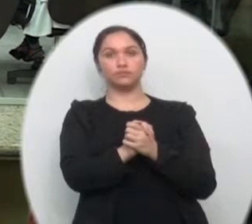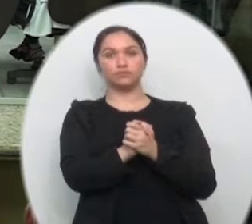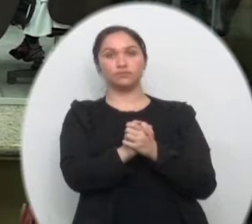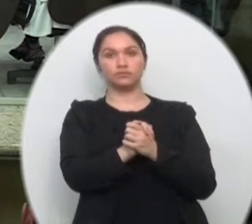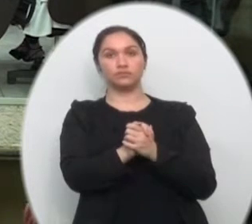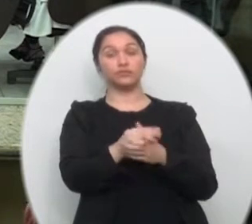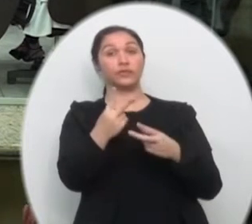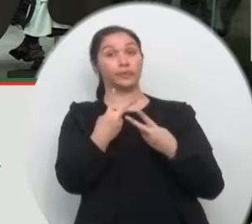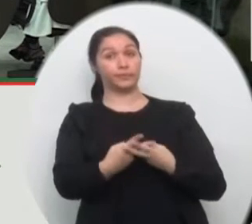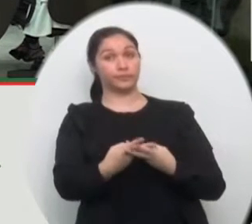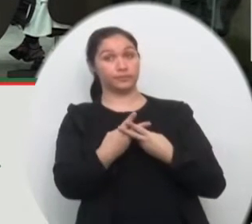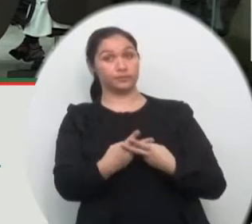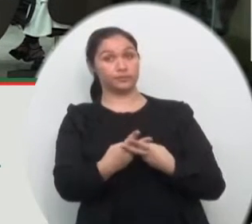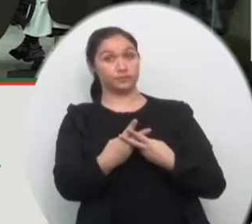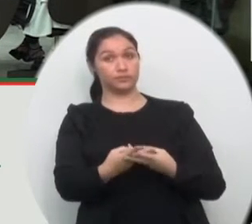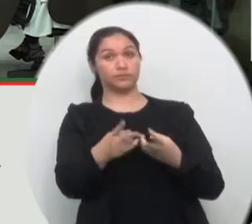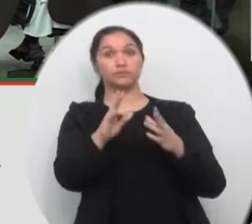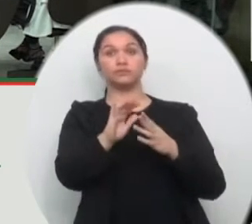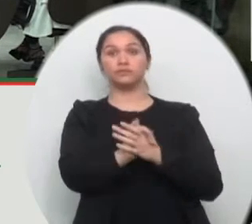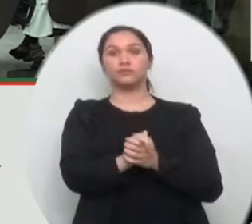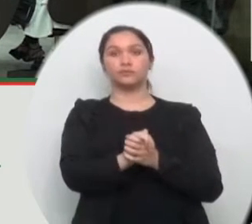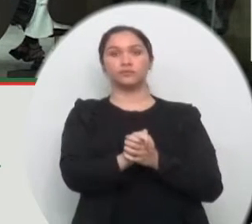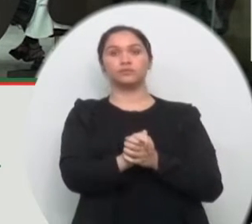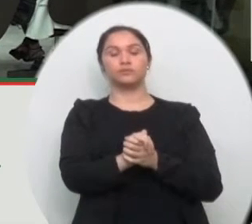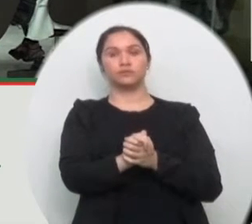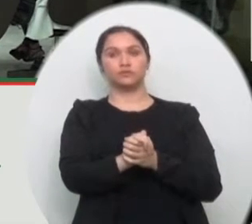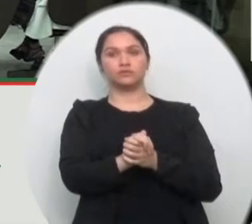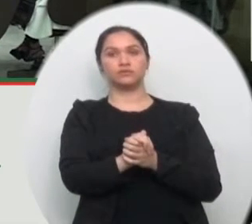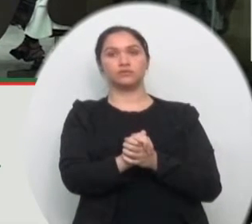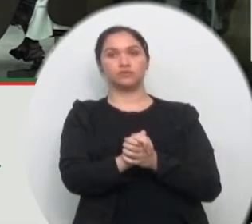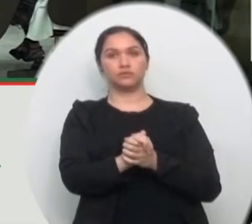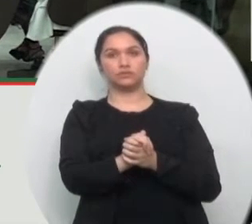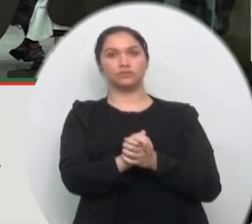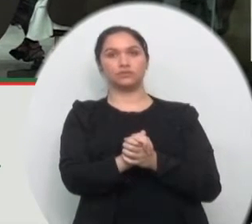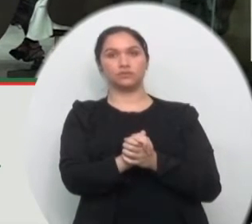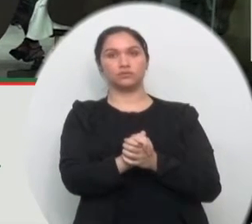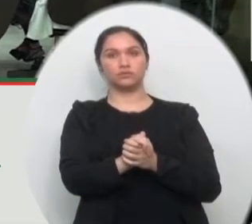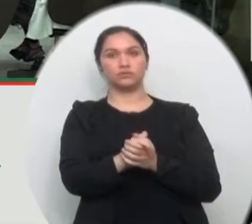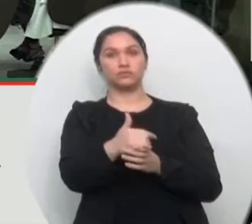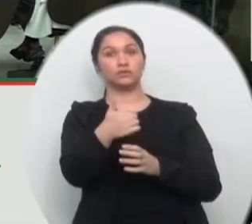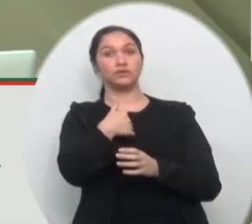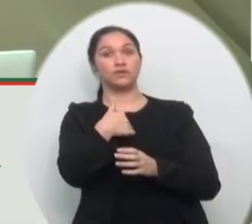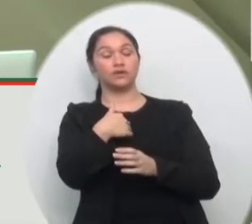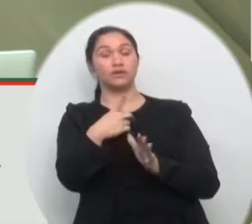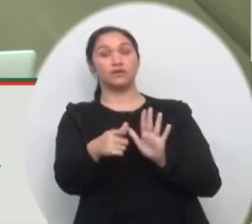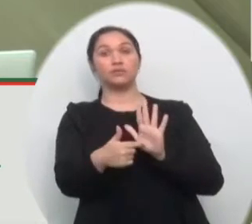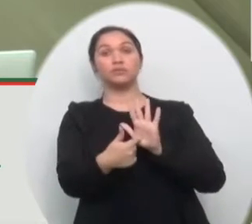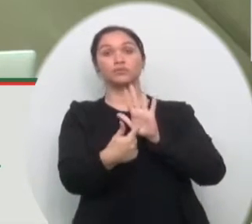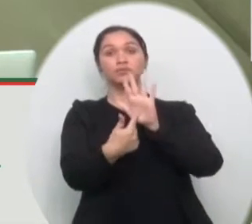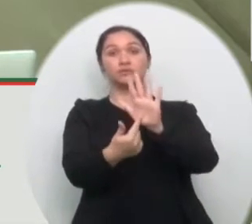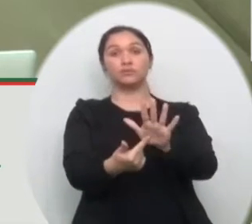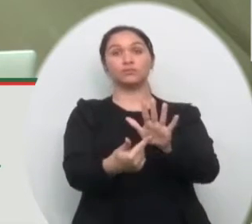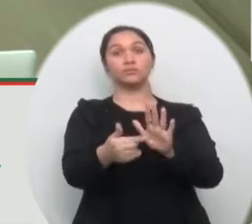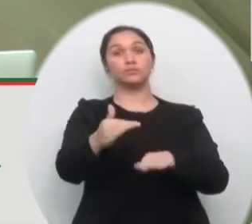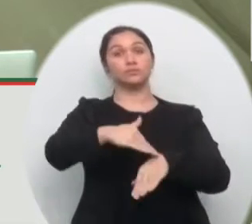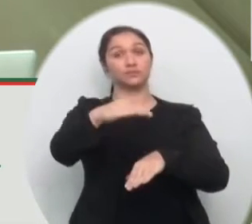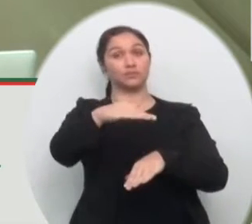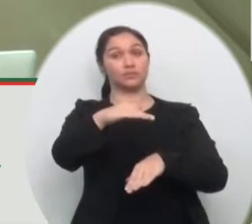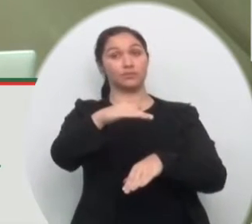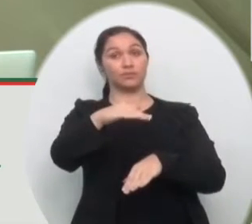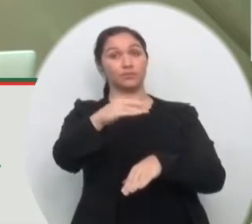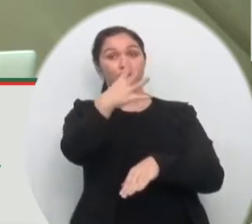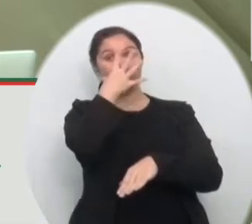ele acabou mandando para mim e não chegou no meu e-mail. Mas, se não, por mim teria muita mais fotos, muita mais coisa que vocês têm